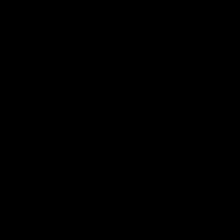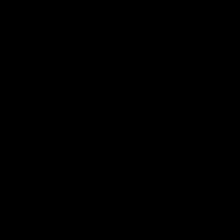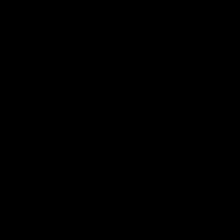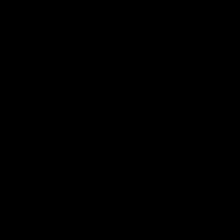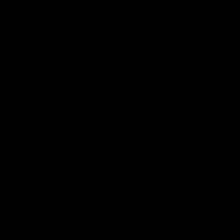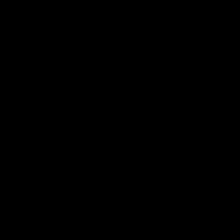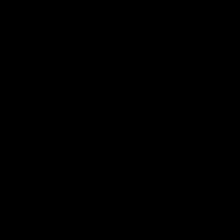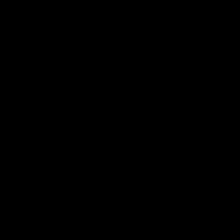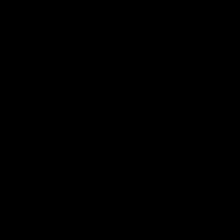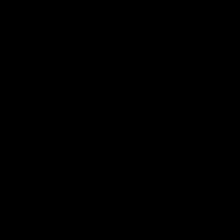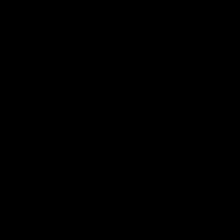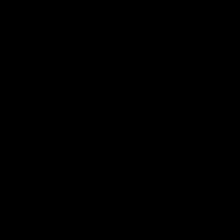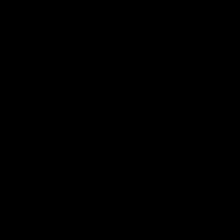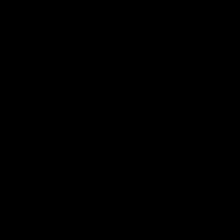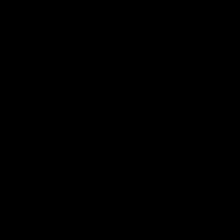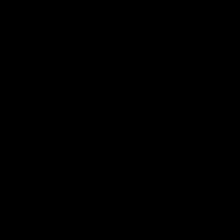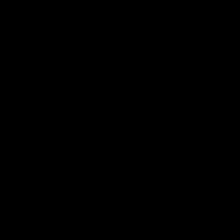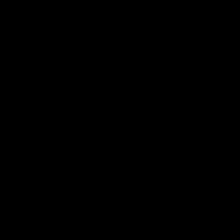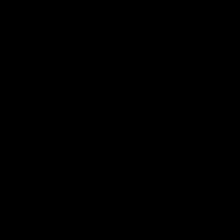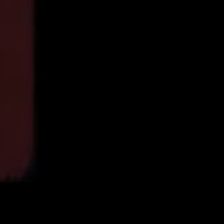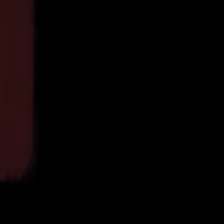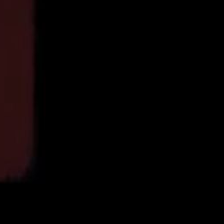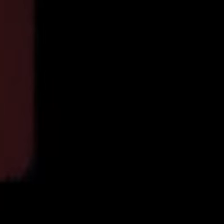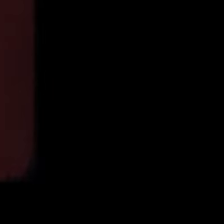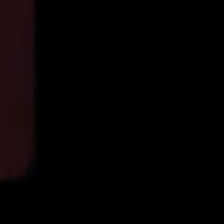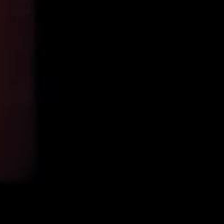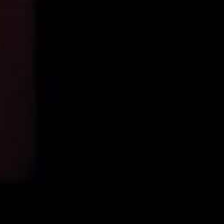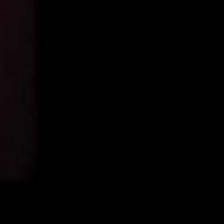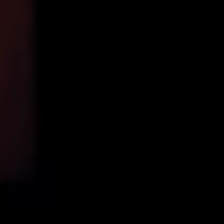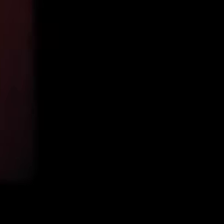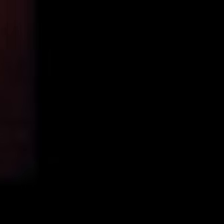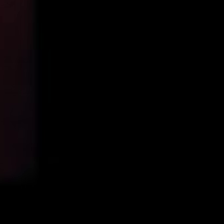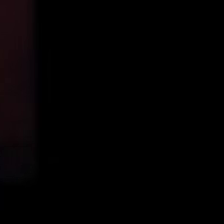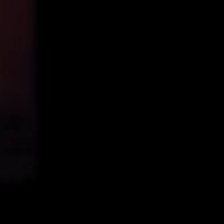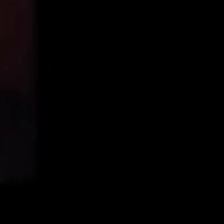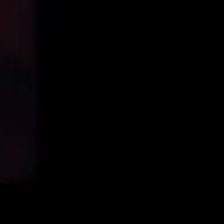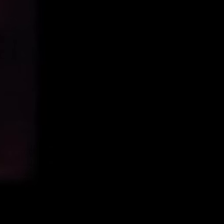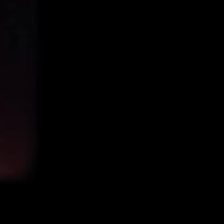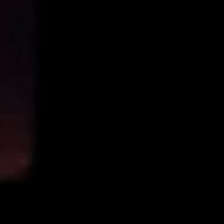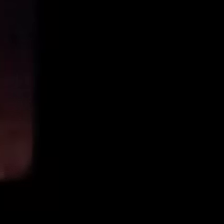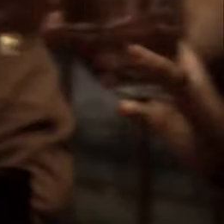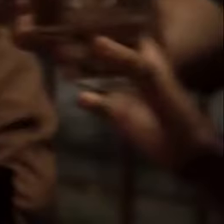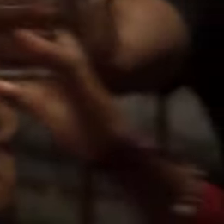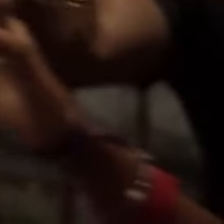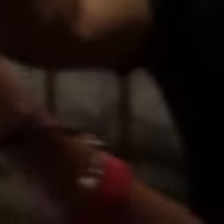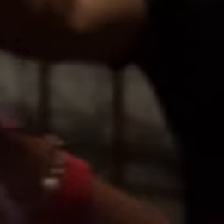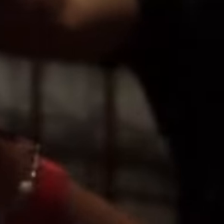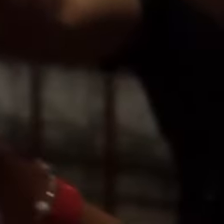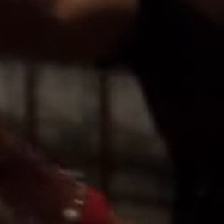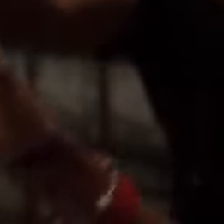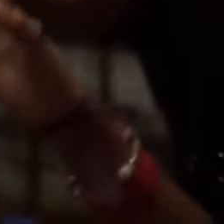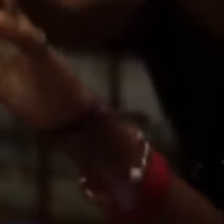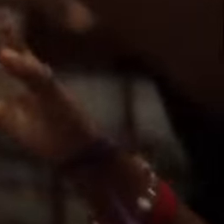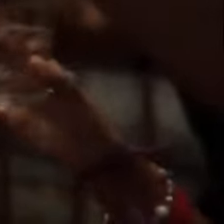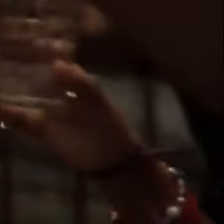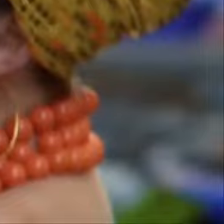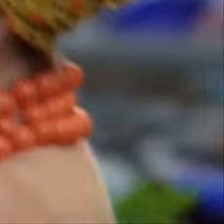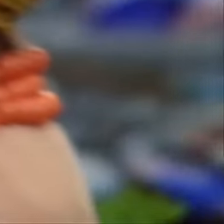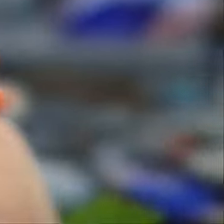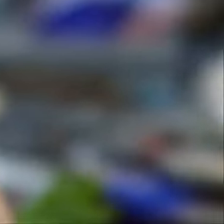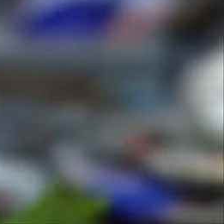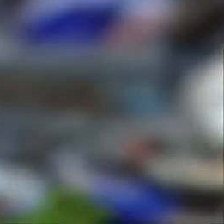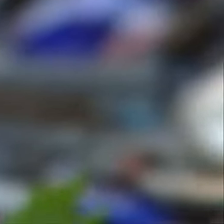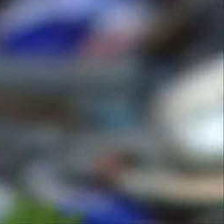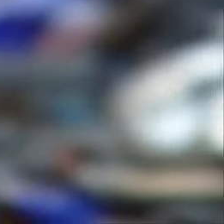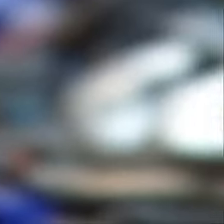cima fácil, sabe? Como se eu estivesse subindo uma escada. Só que eu não consegui, não. Na sessão de